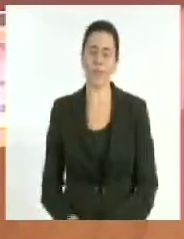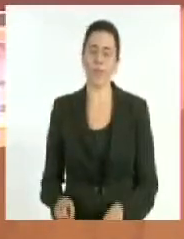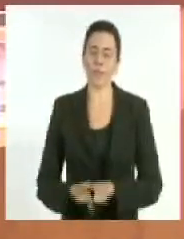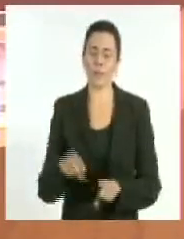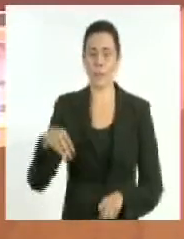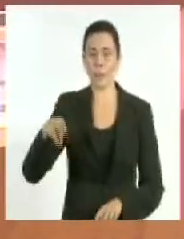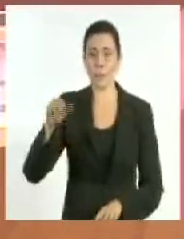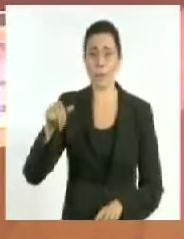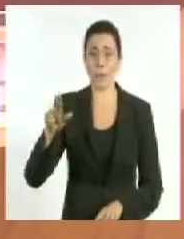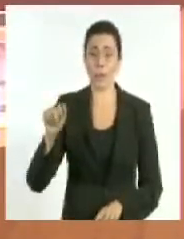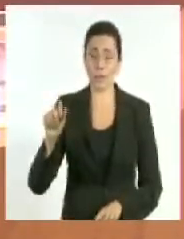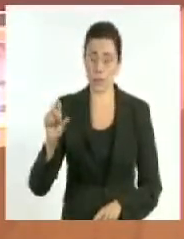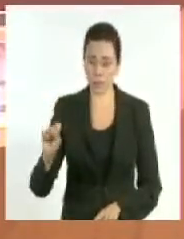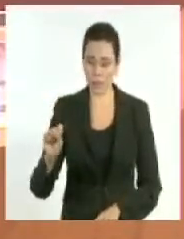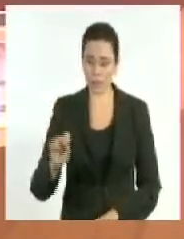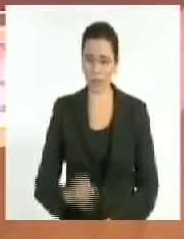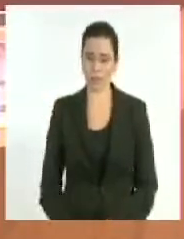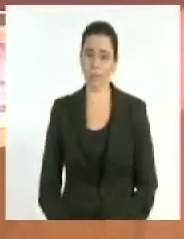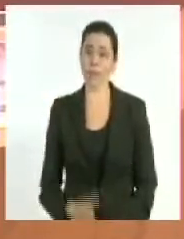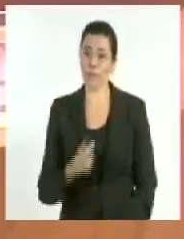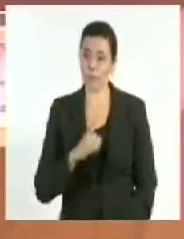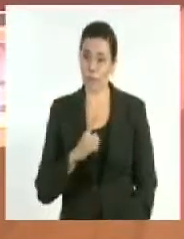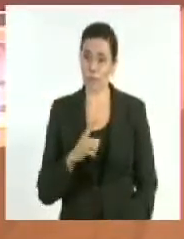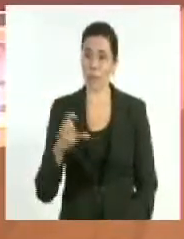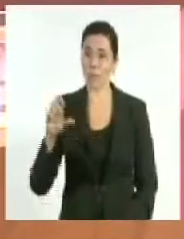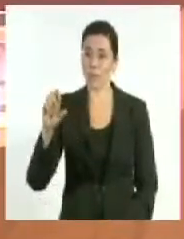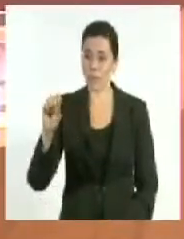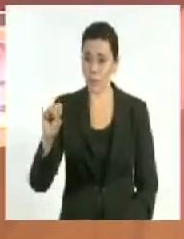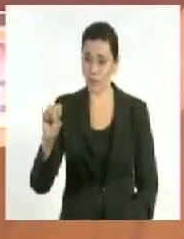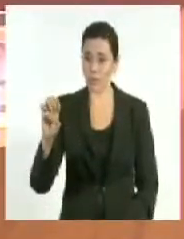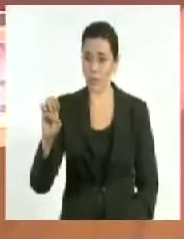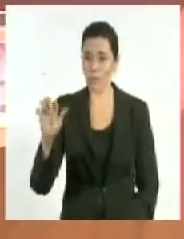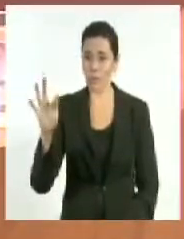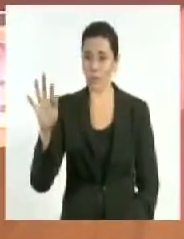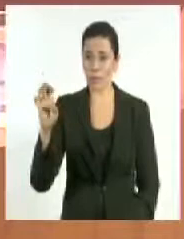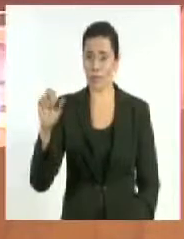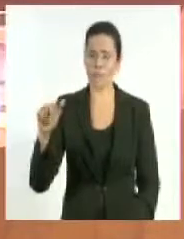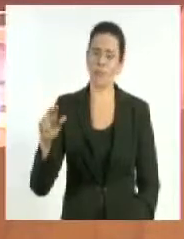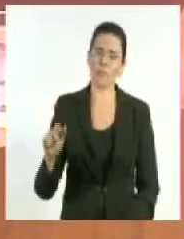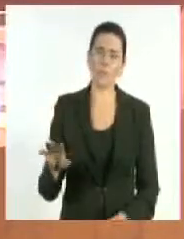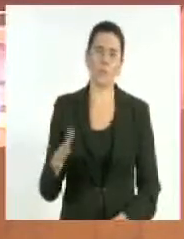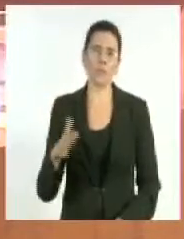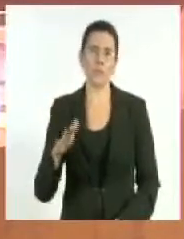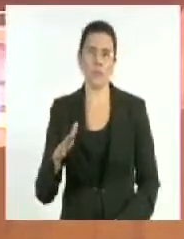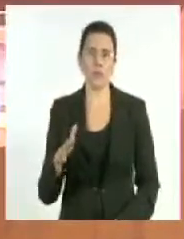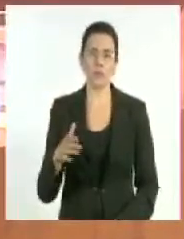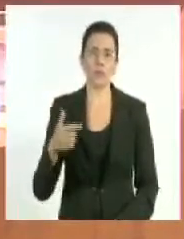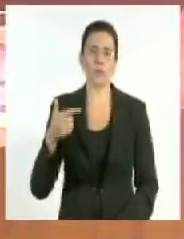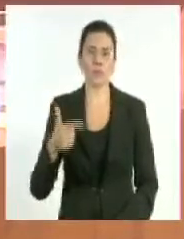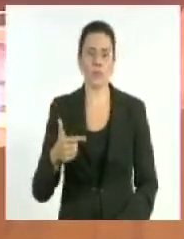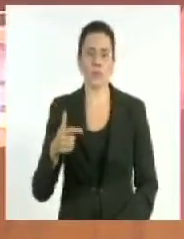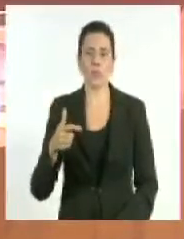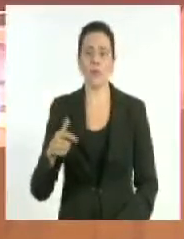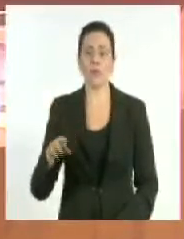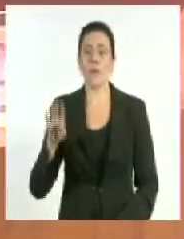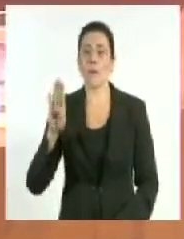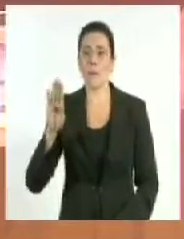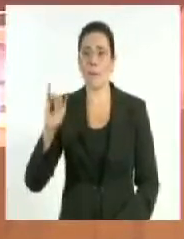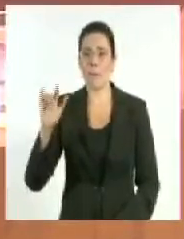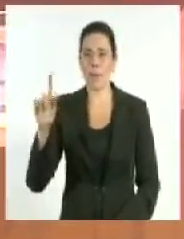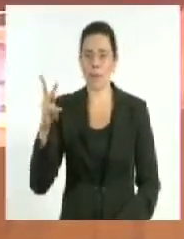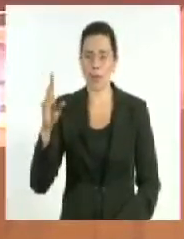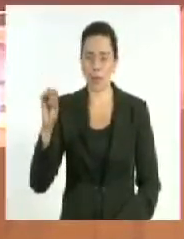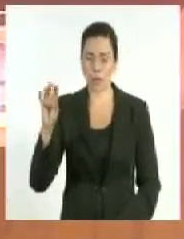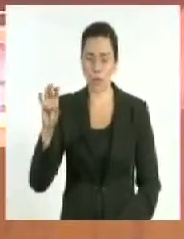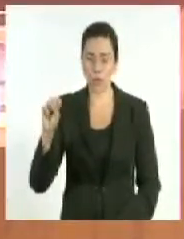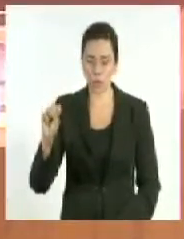eles recebem a CEFEM, que é uma verba em torno de 2 bilhões de reais, que o Maranhão não recebe, embora seja impactado